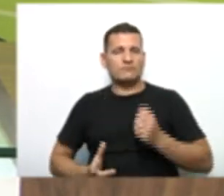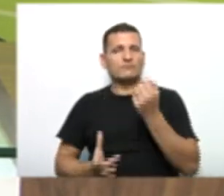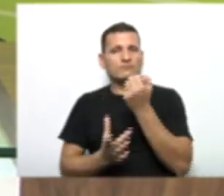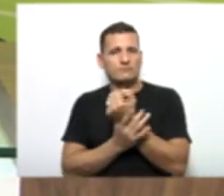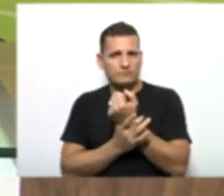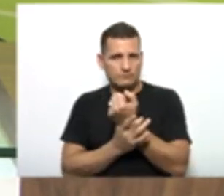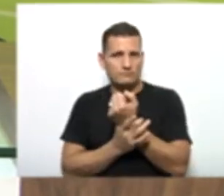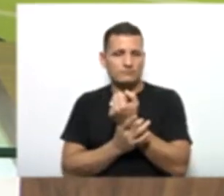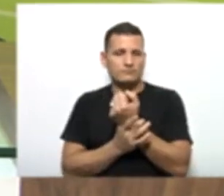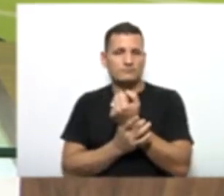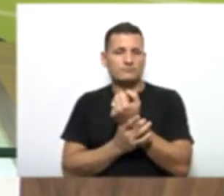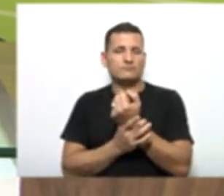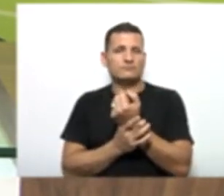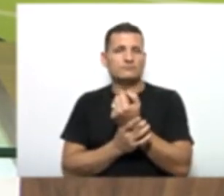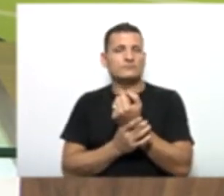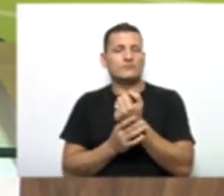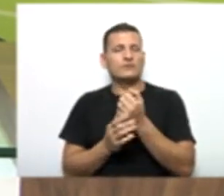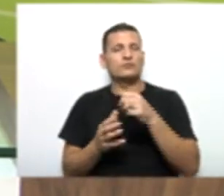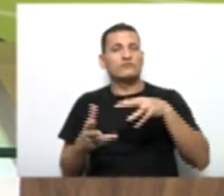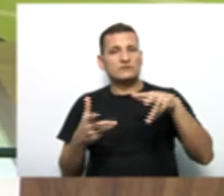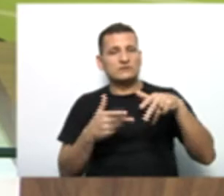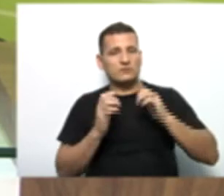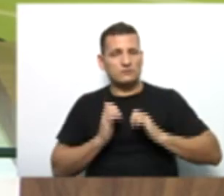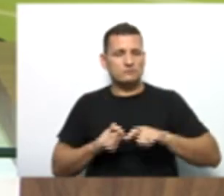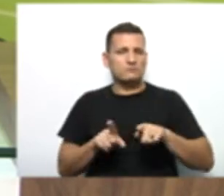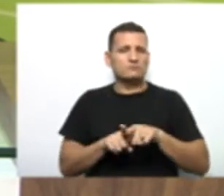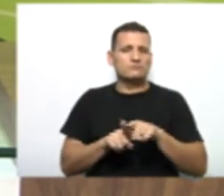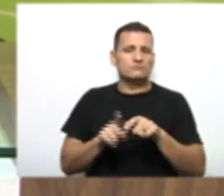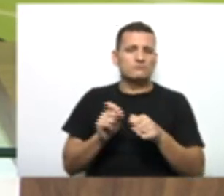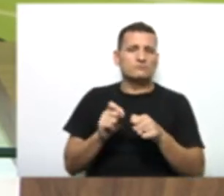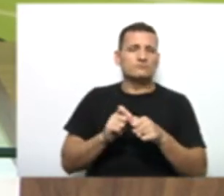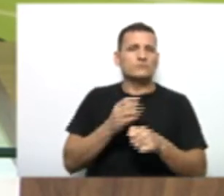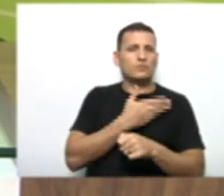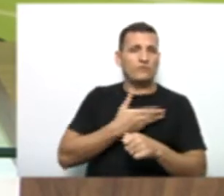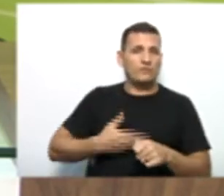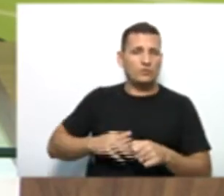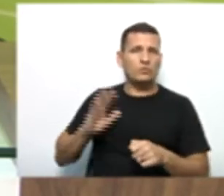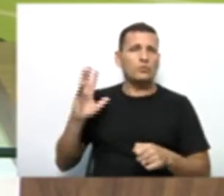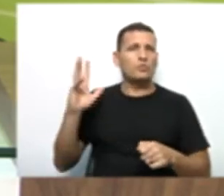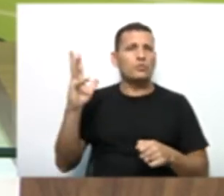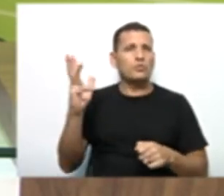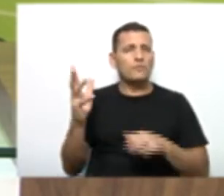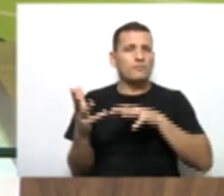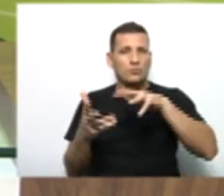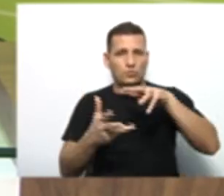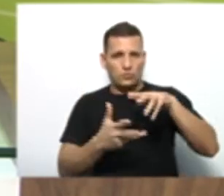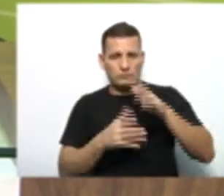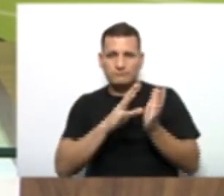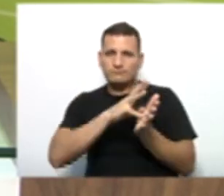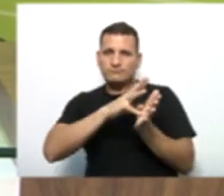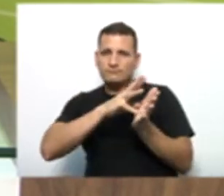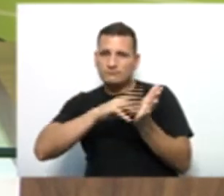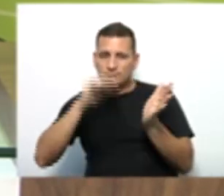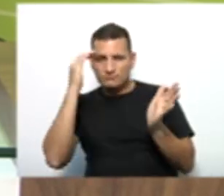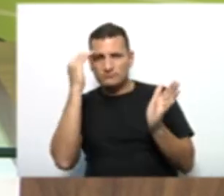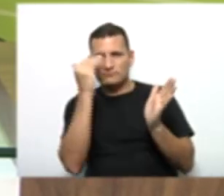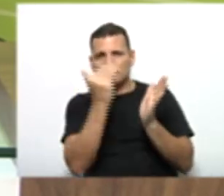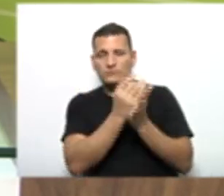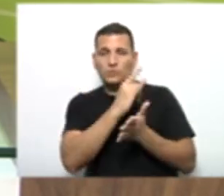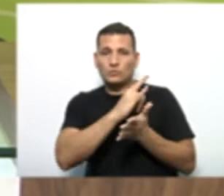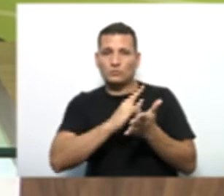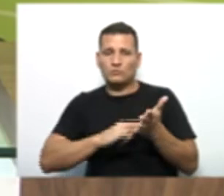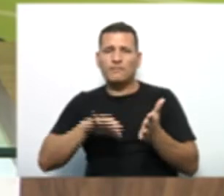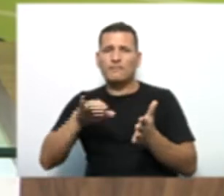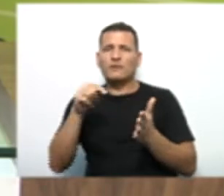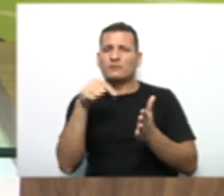éticos universais e fazer com que os governos do mundo todo sigam esse documento à risca. Mas se esse documento, que foi pensado lá no final